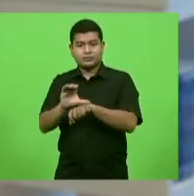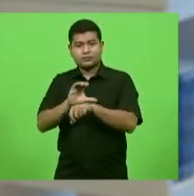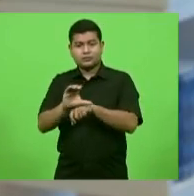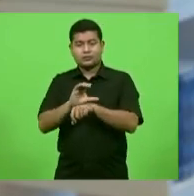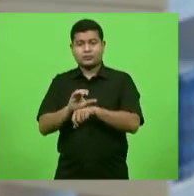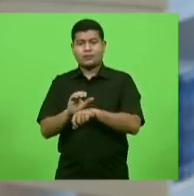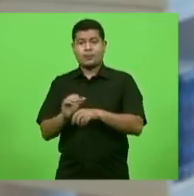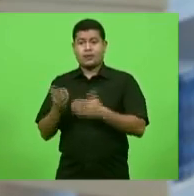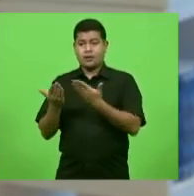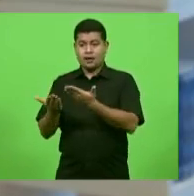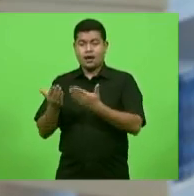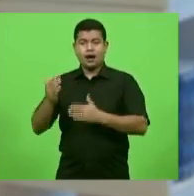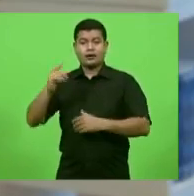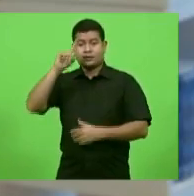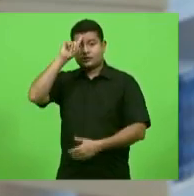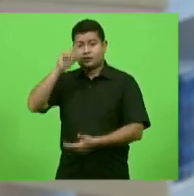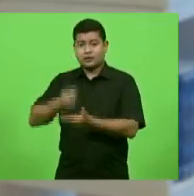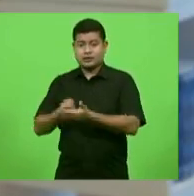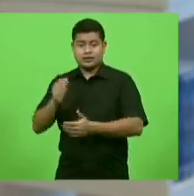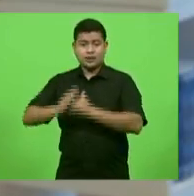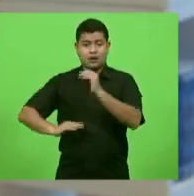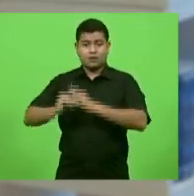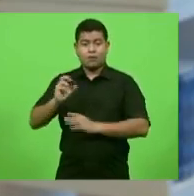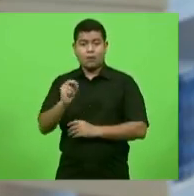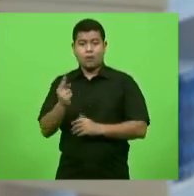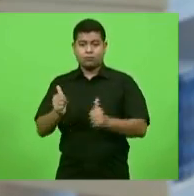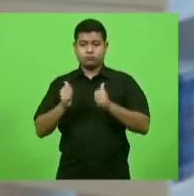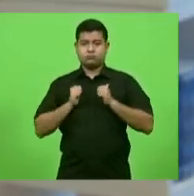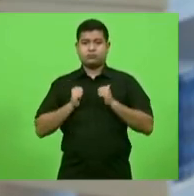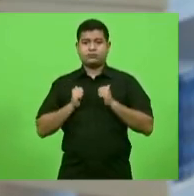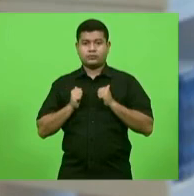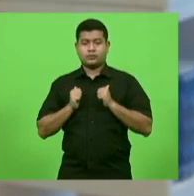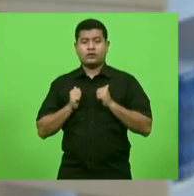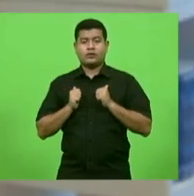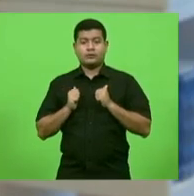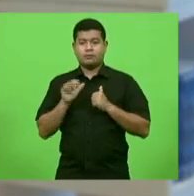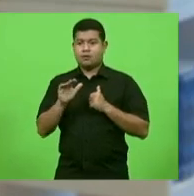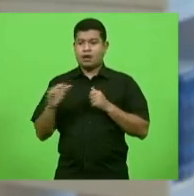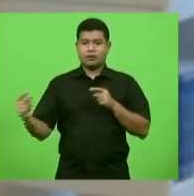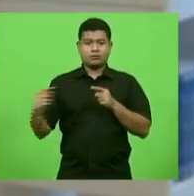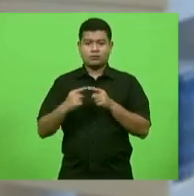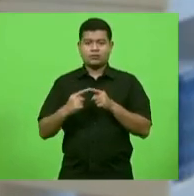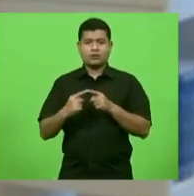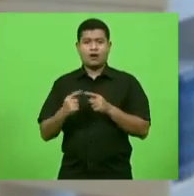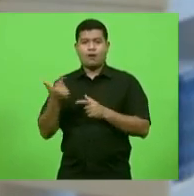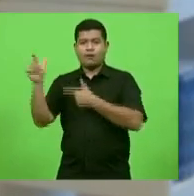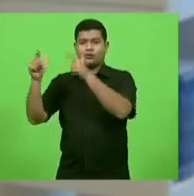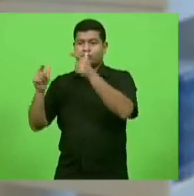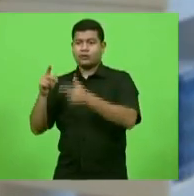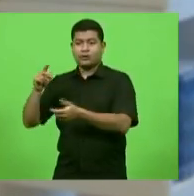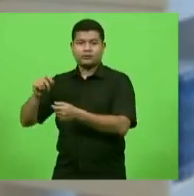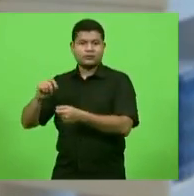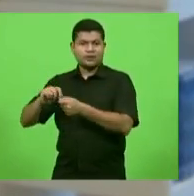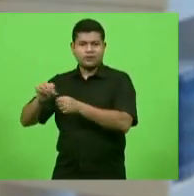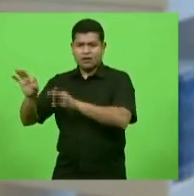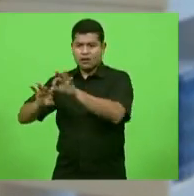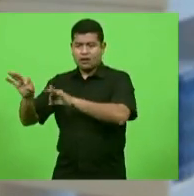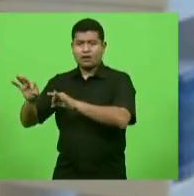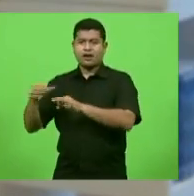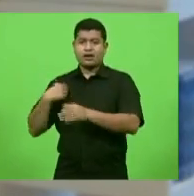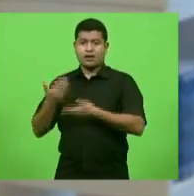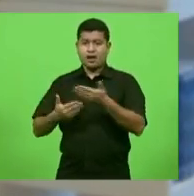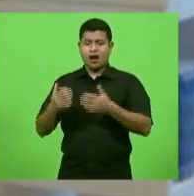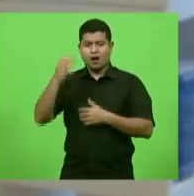se imponha denunciado automática responsabilidade por atos de terceiros. Em suma, o processo não busca analisar